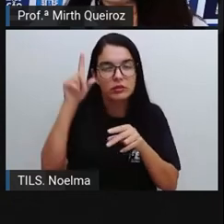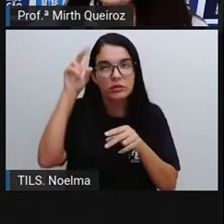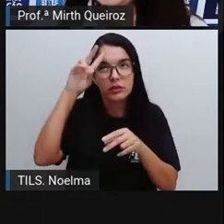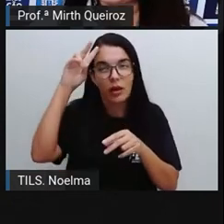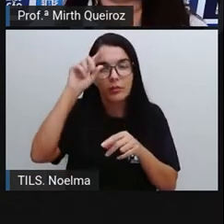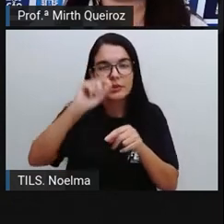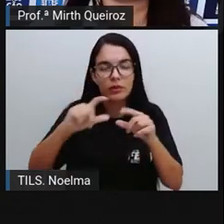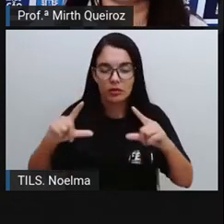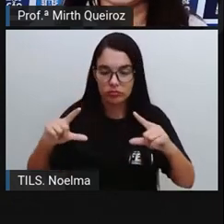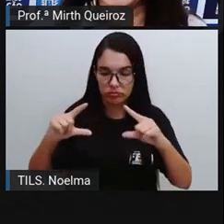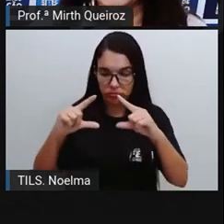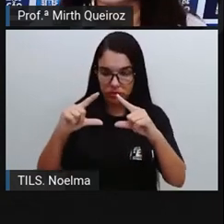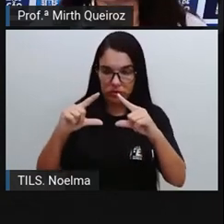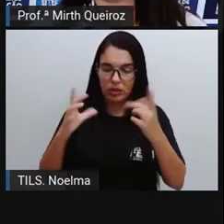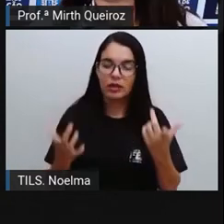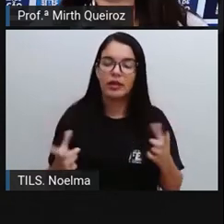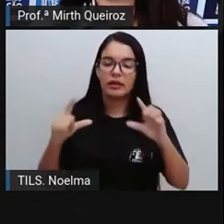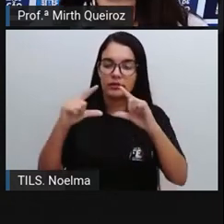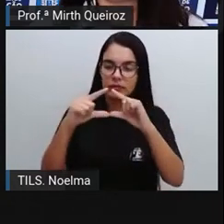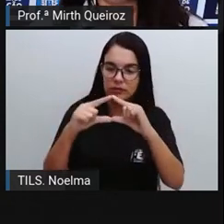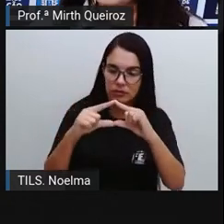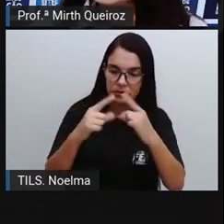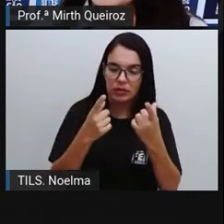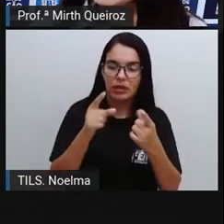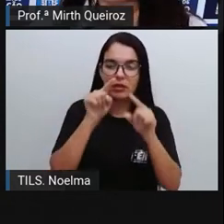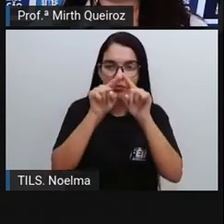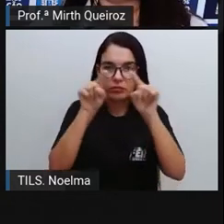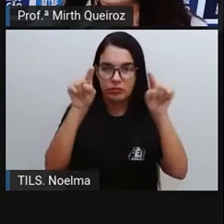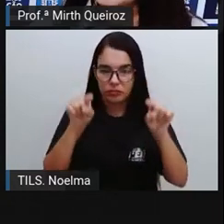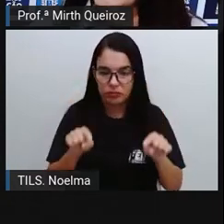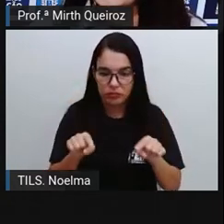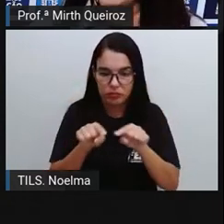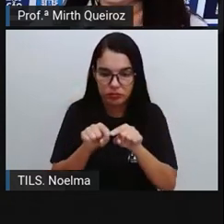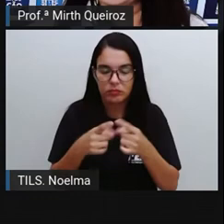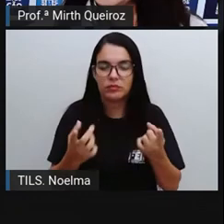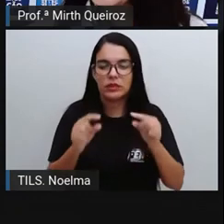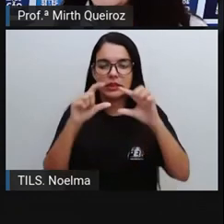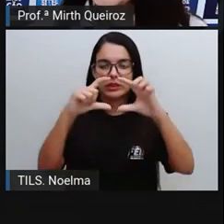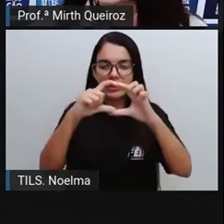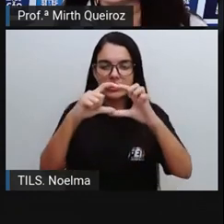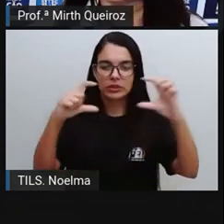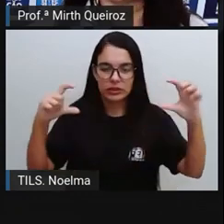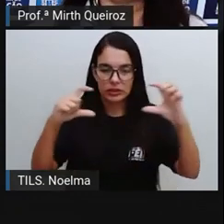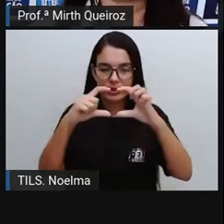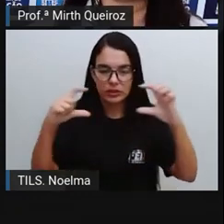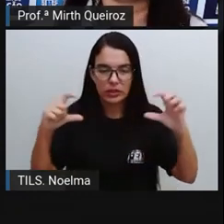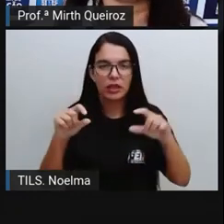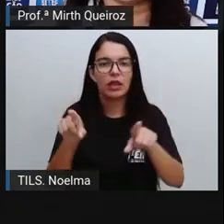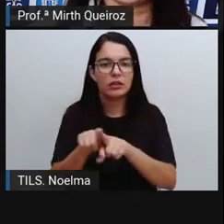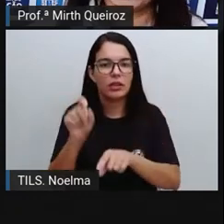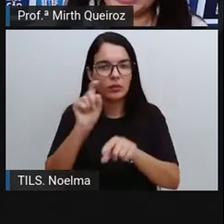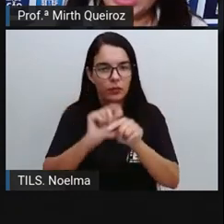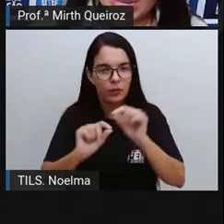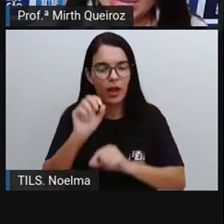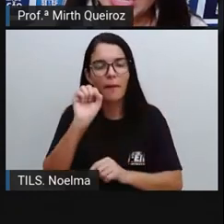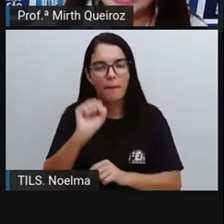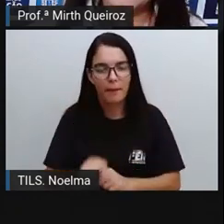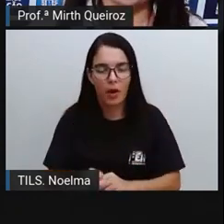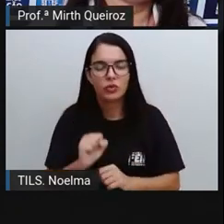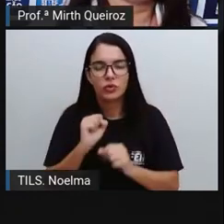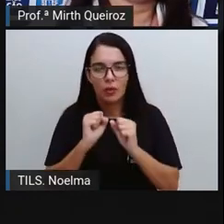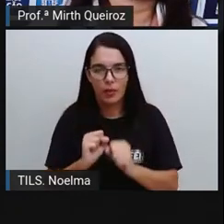o trapézio, o triângulo, o retângulo, o quadrado, o paralelogramo, só as figuras que vocês podem utilizar